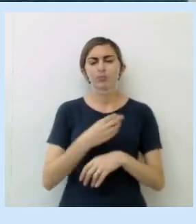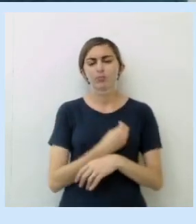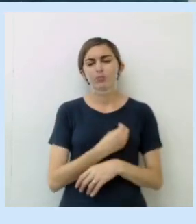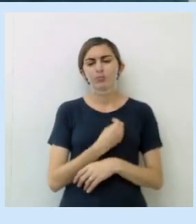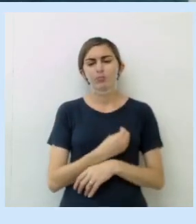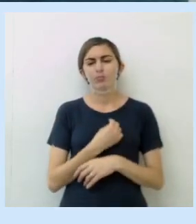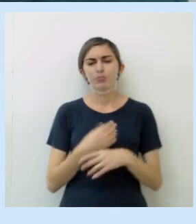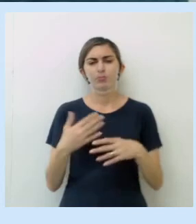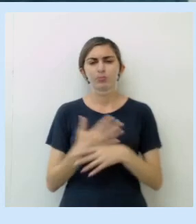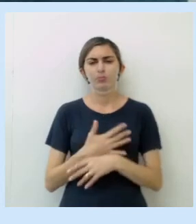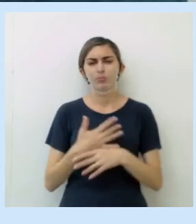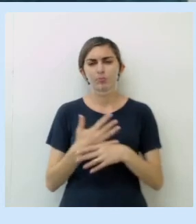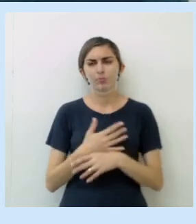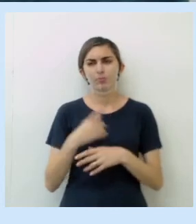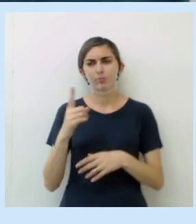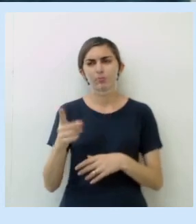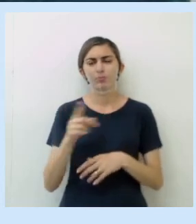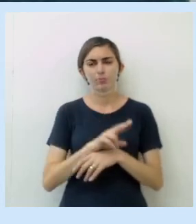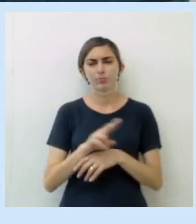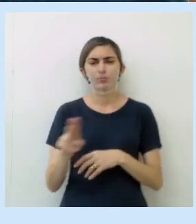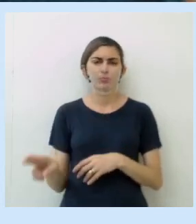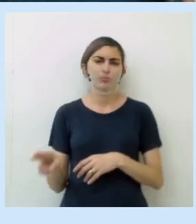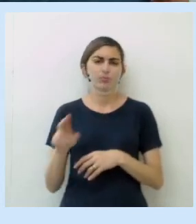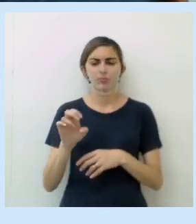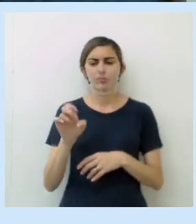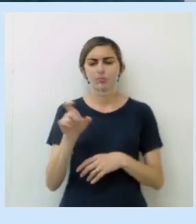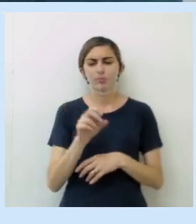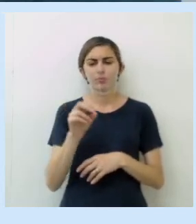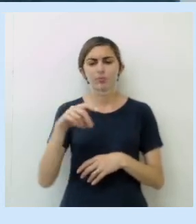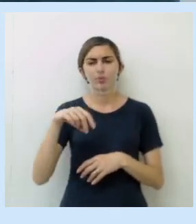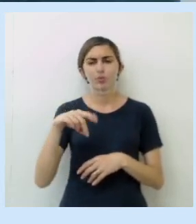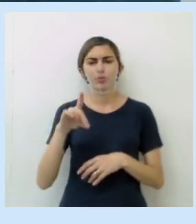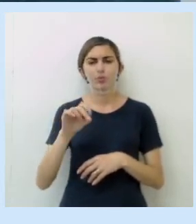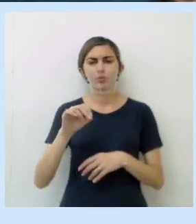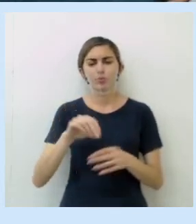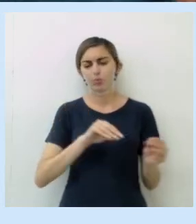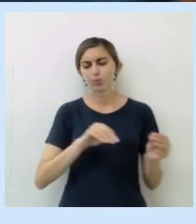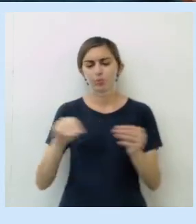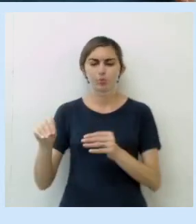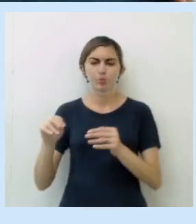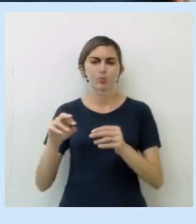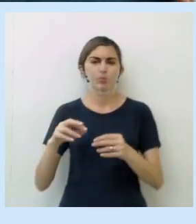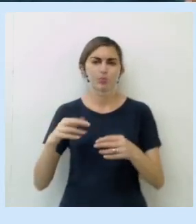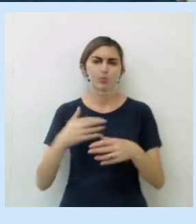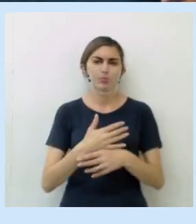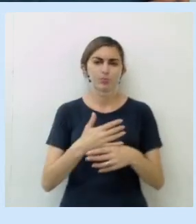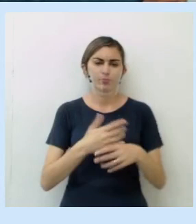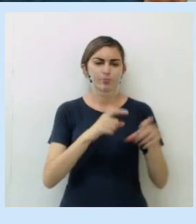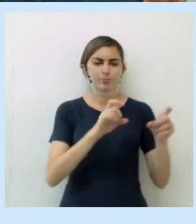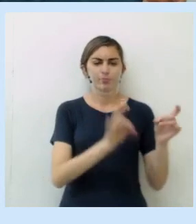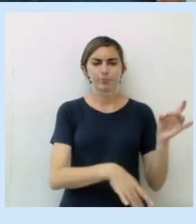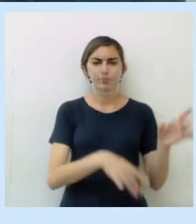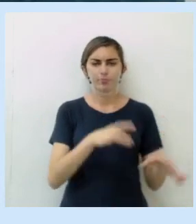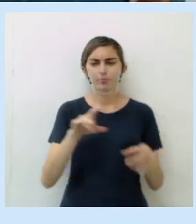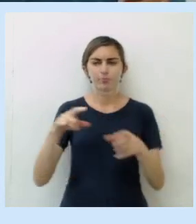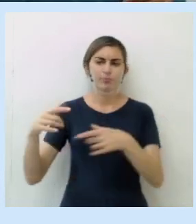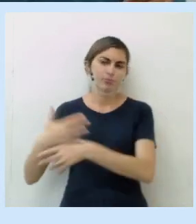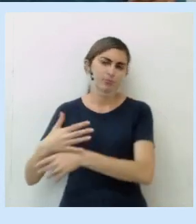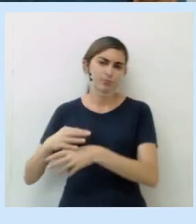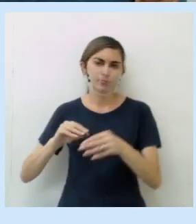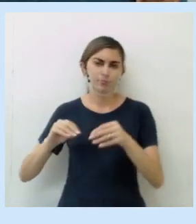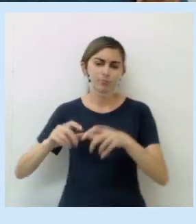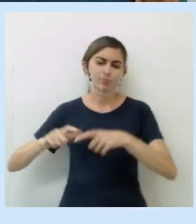cidades. Essa migração que a gente vai chamar de êxodo rural. Por isso, elas tornam-se cada vez maior e